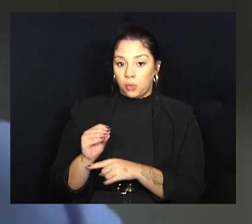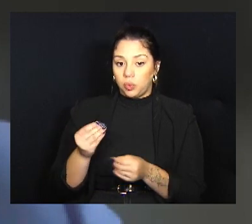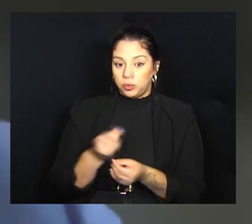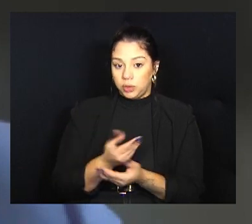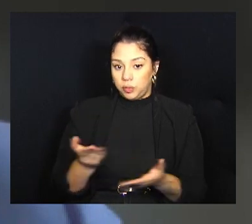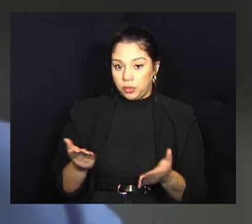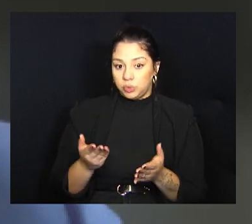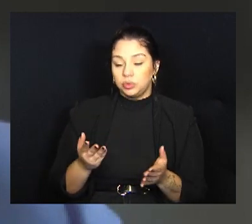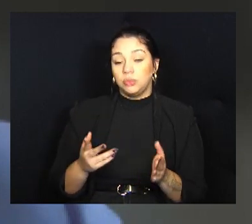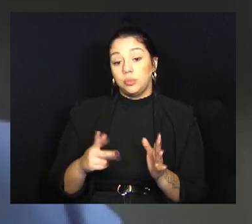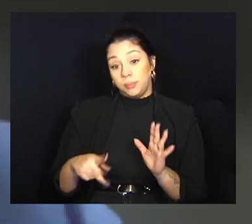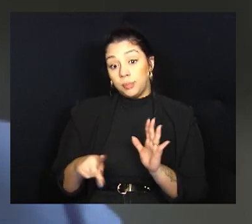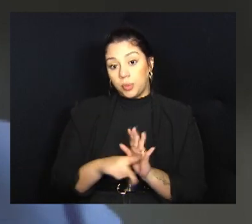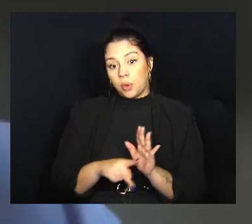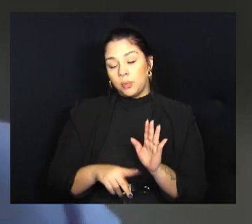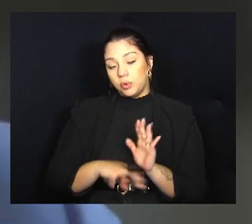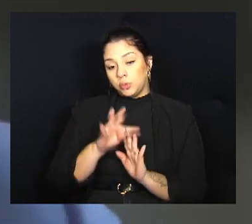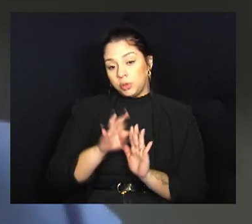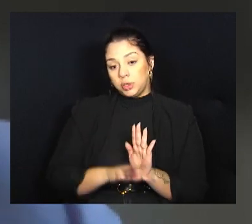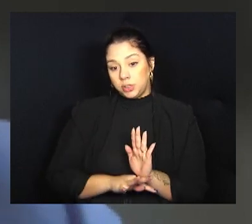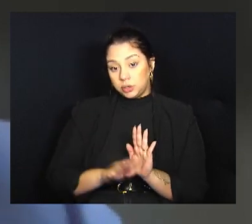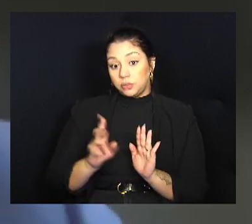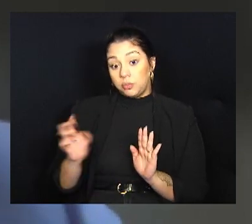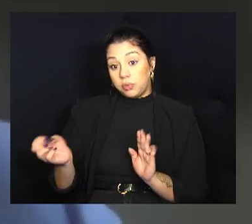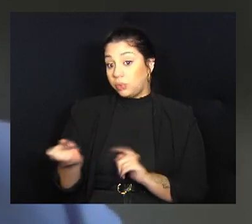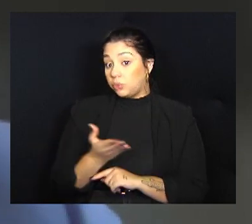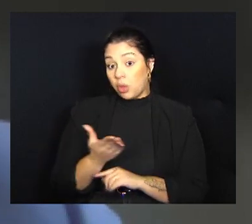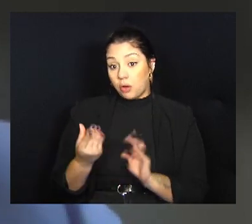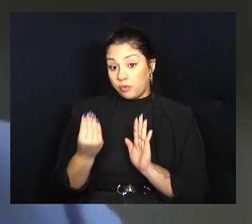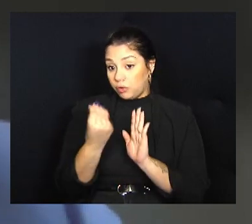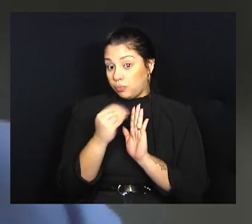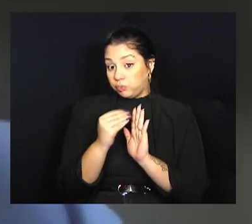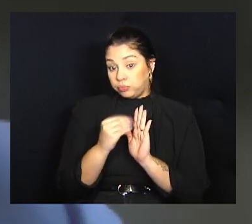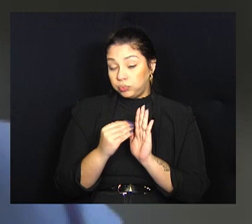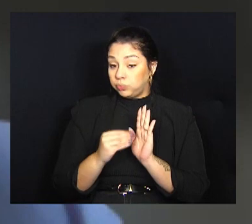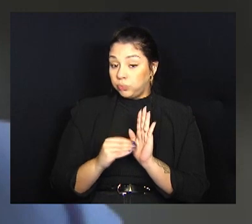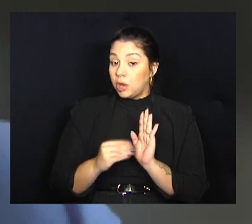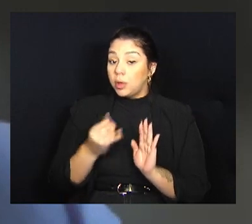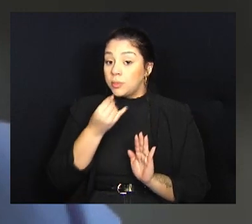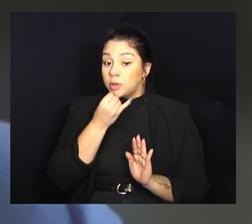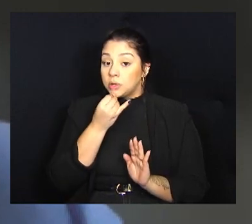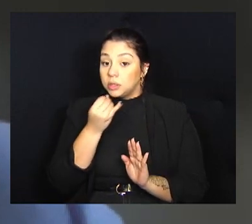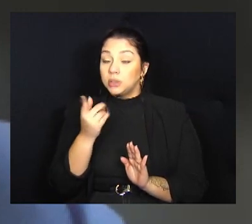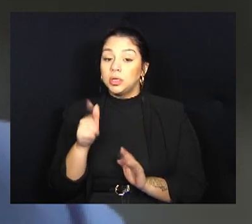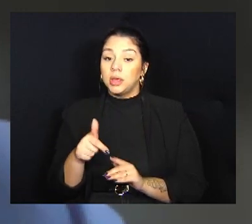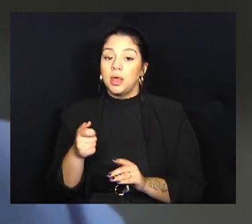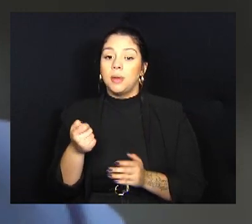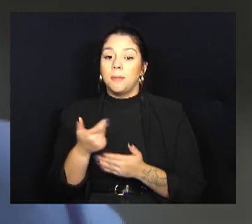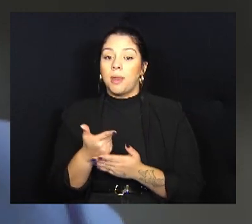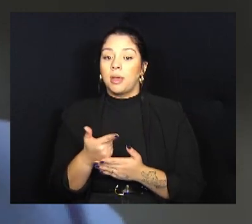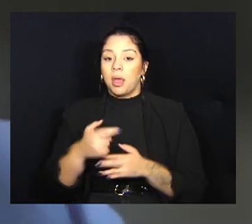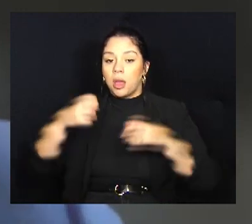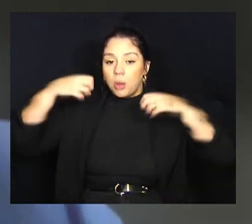no próprio texto, novas a serem instituídas, como a contribuição de iluminação pública,